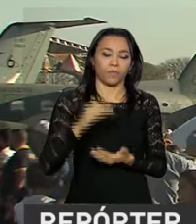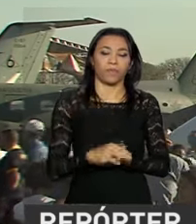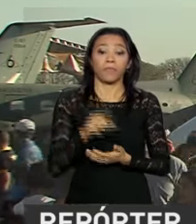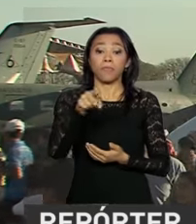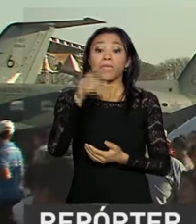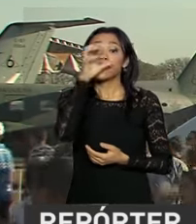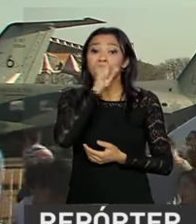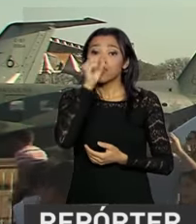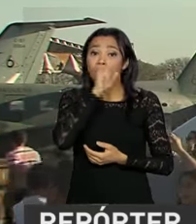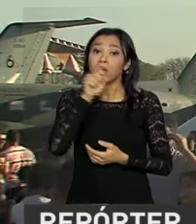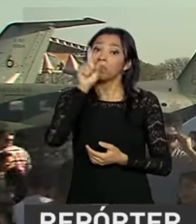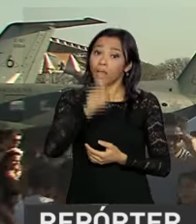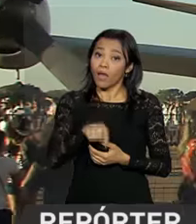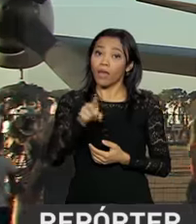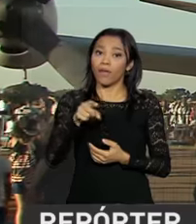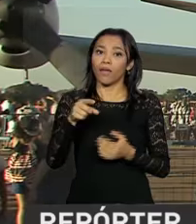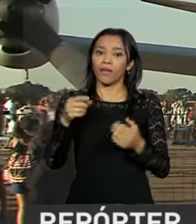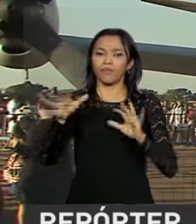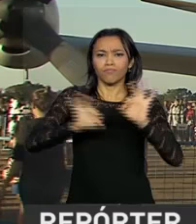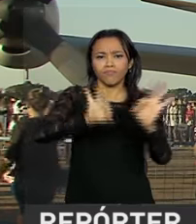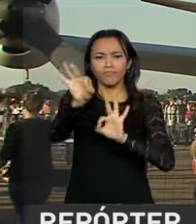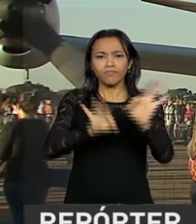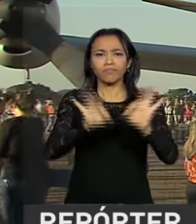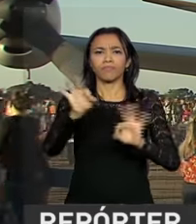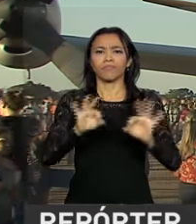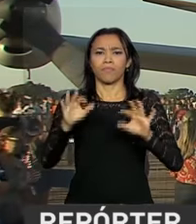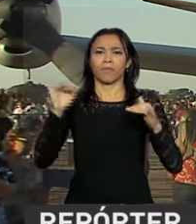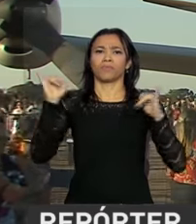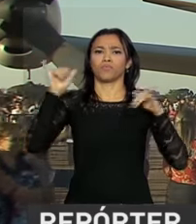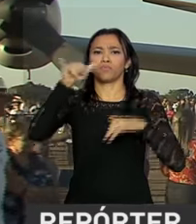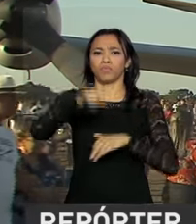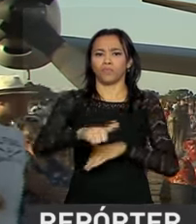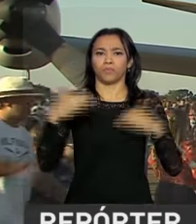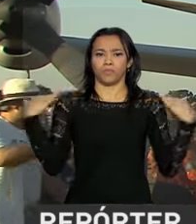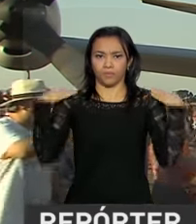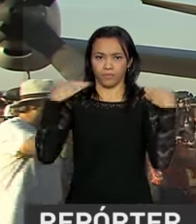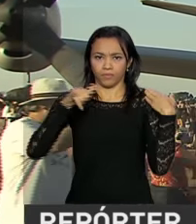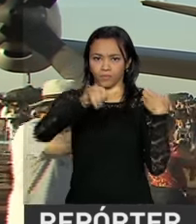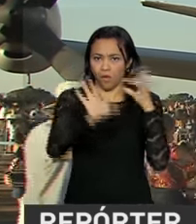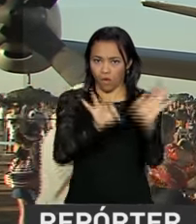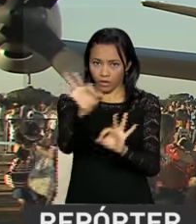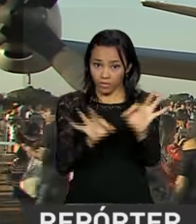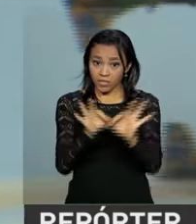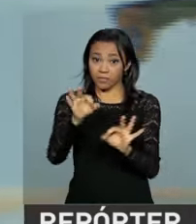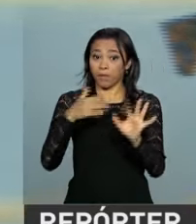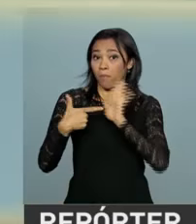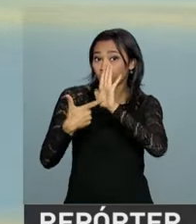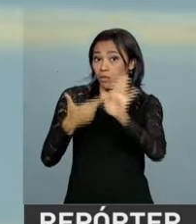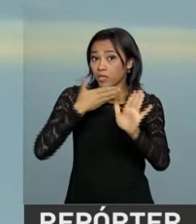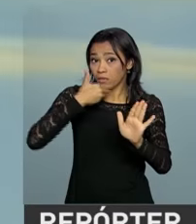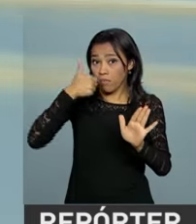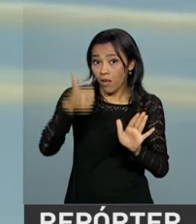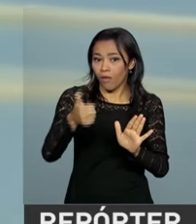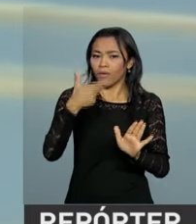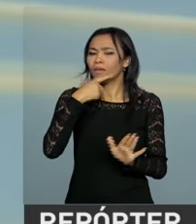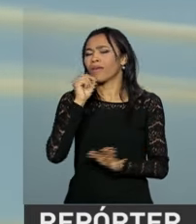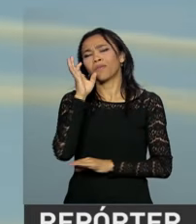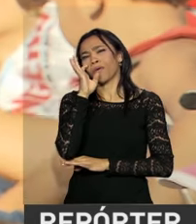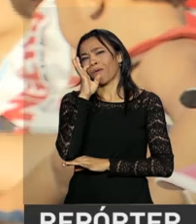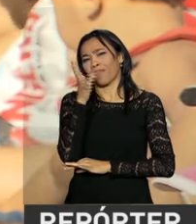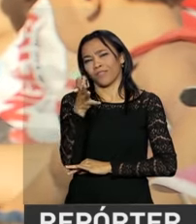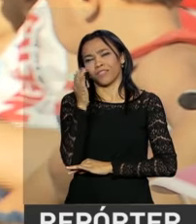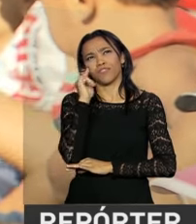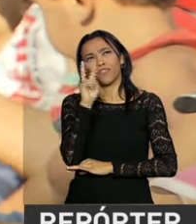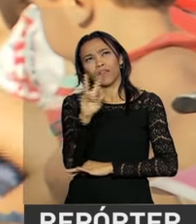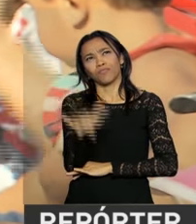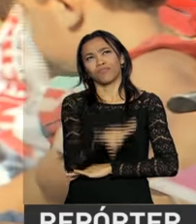é um evento promovido pela Aeronáutica para mostrar à população tudo que a Força Aérea Brasileira tem de melhor. Enfim, quem não gosta de aviação?